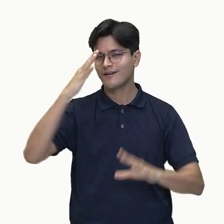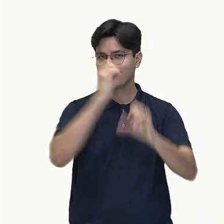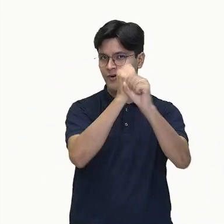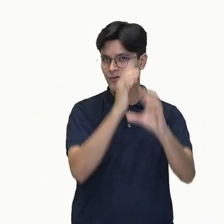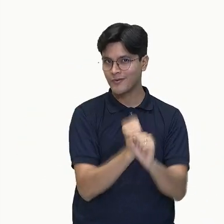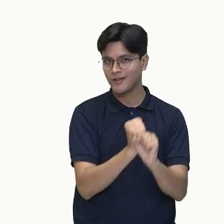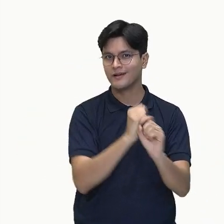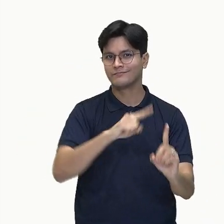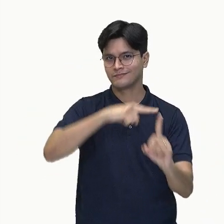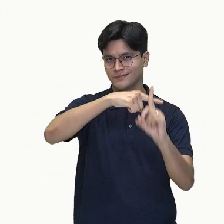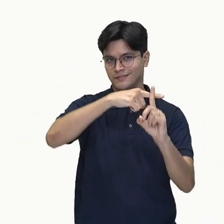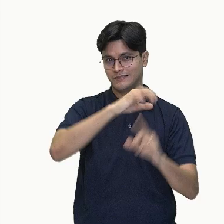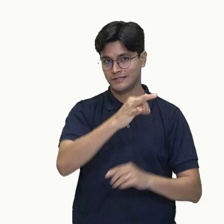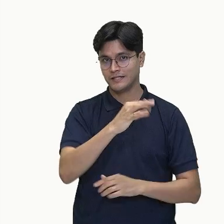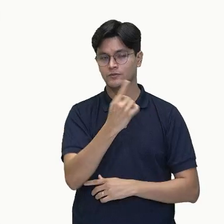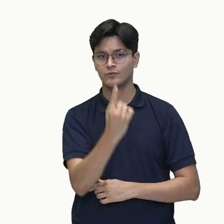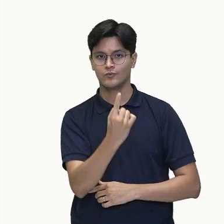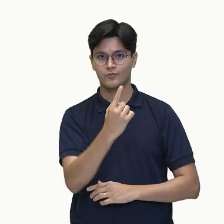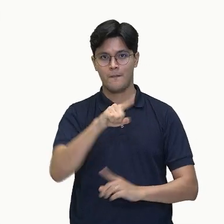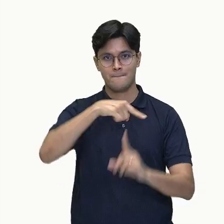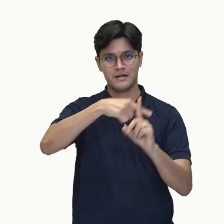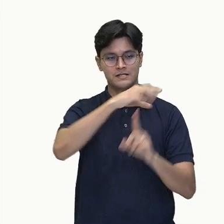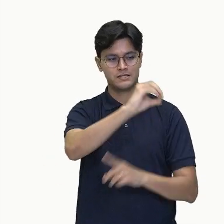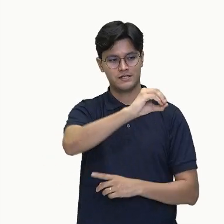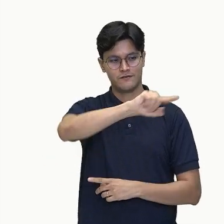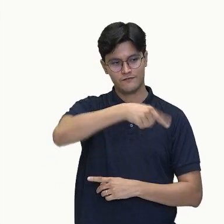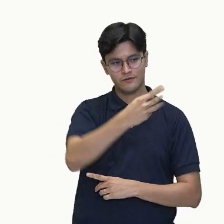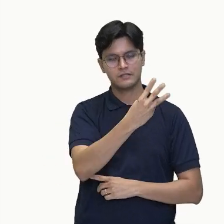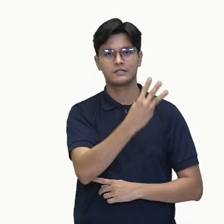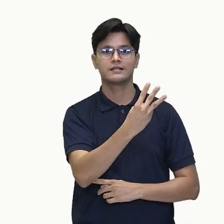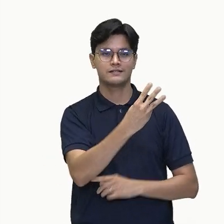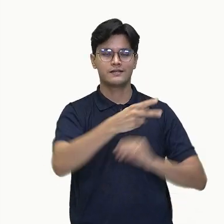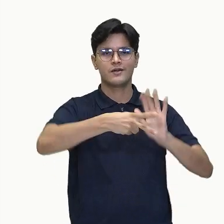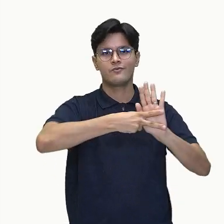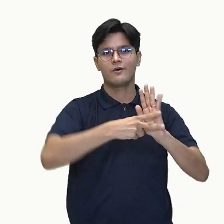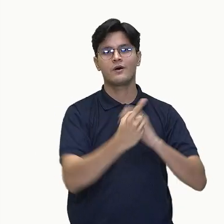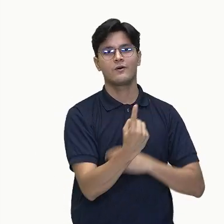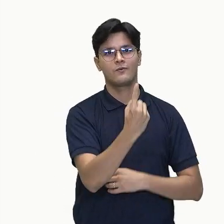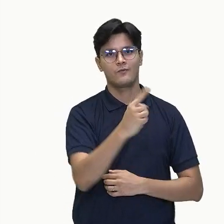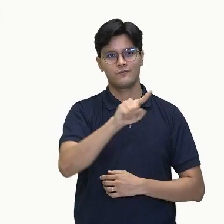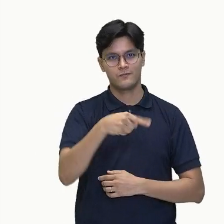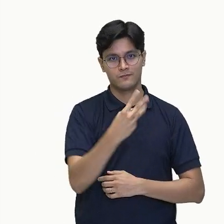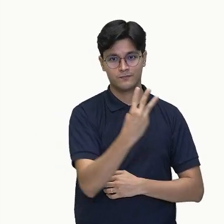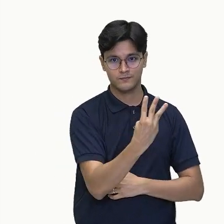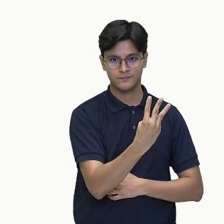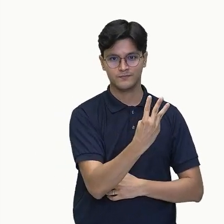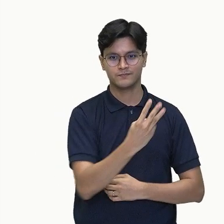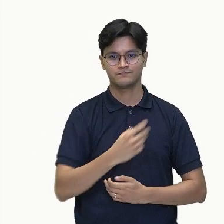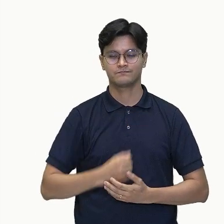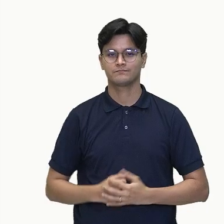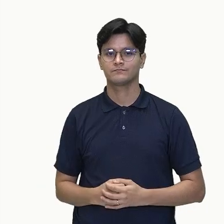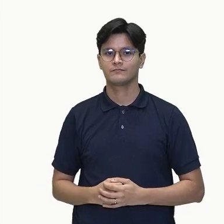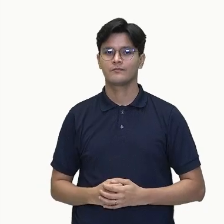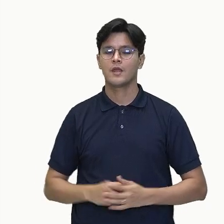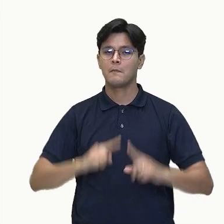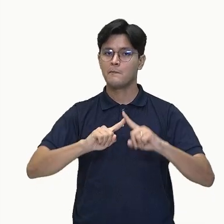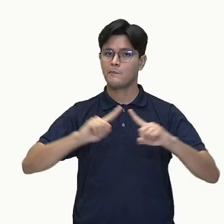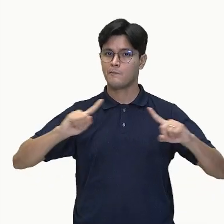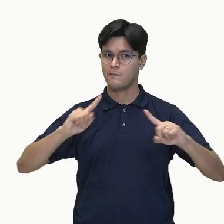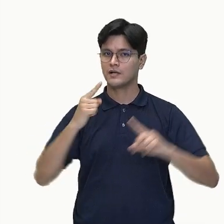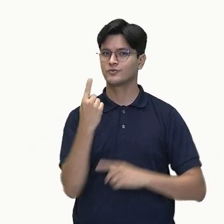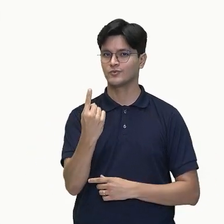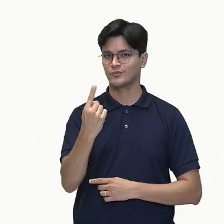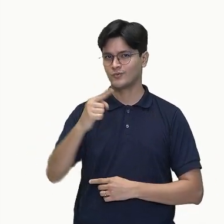Quer dizer, então, que 1 mais 0,3 é igual a 1,3. Só que ainda esse